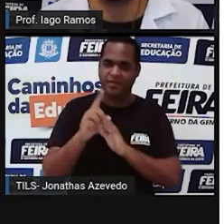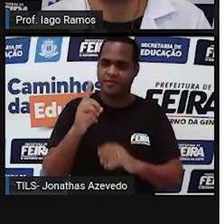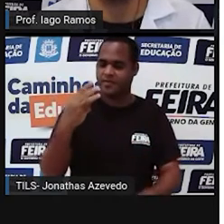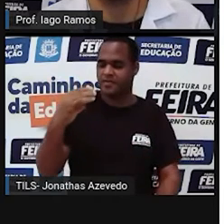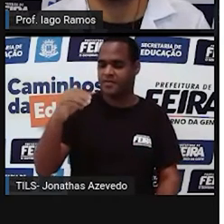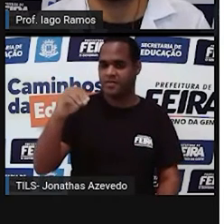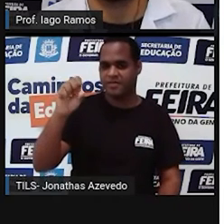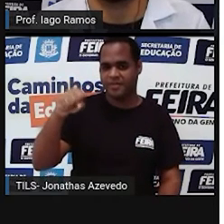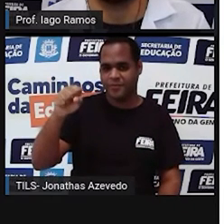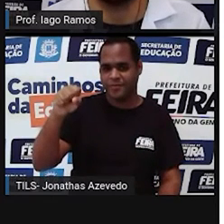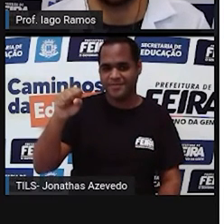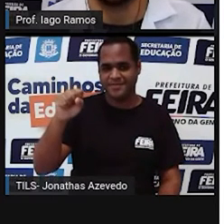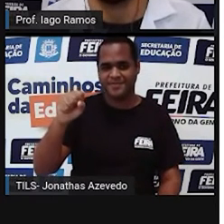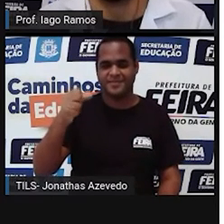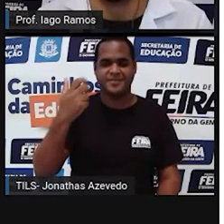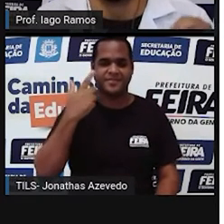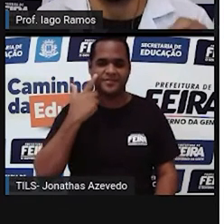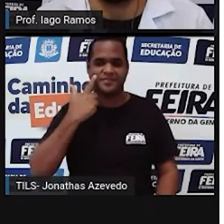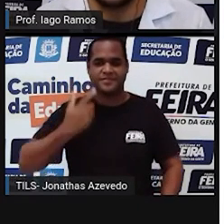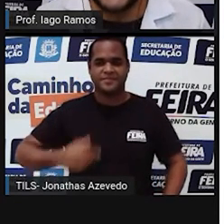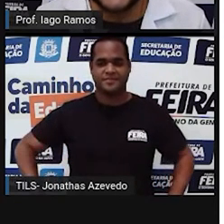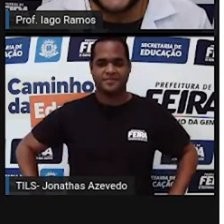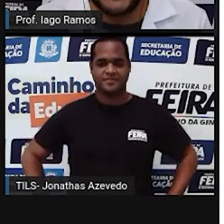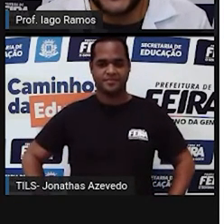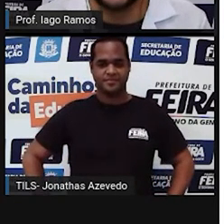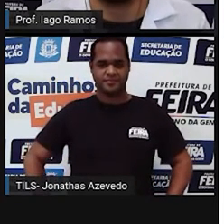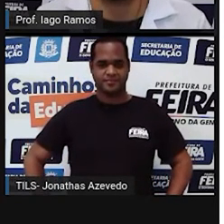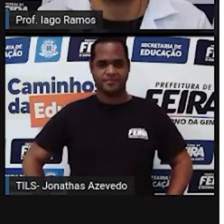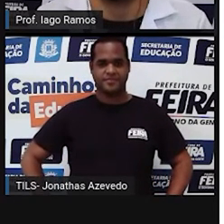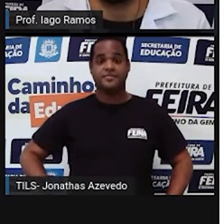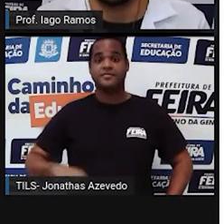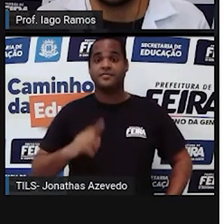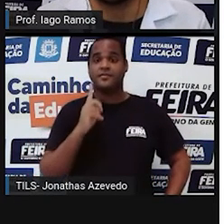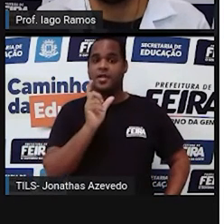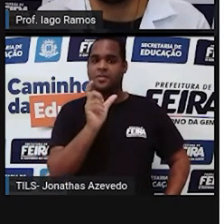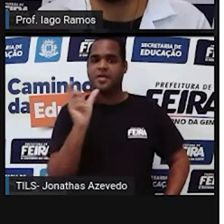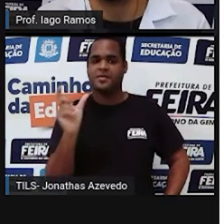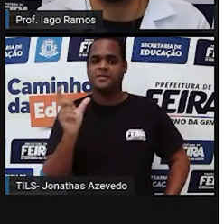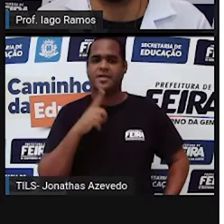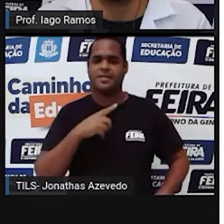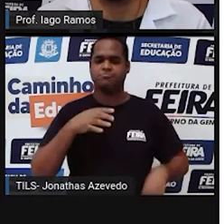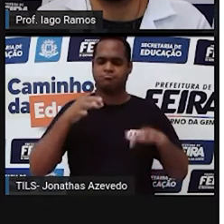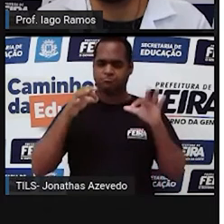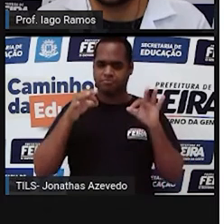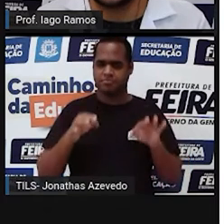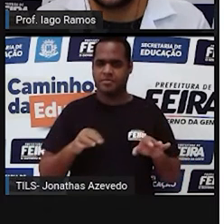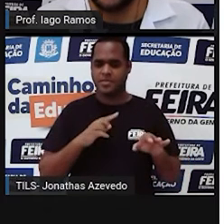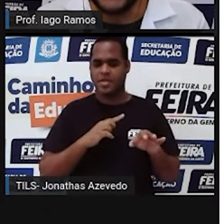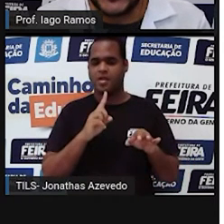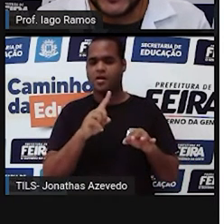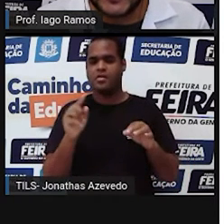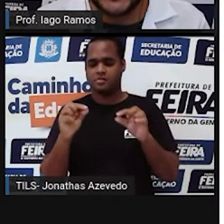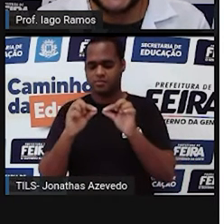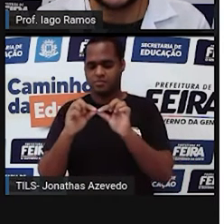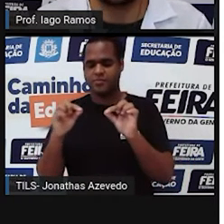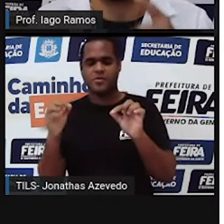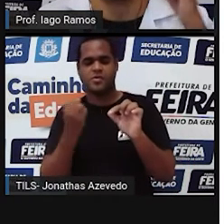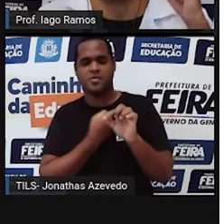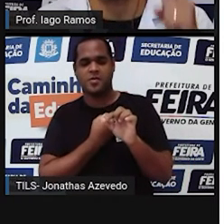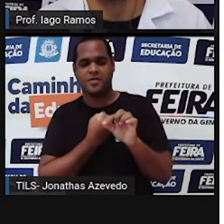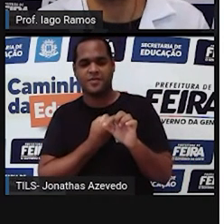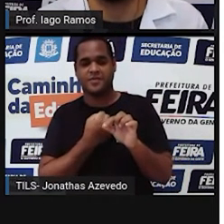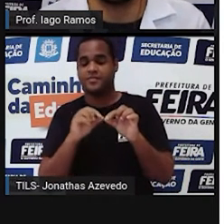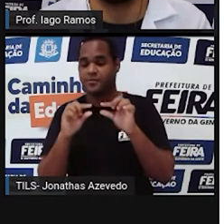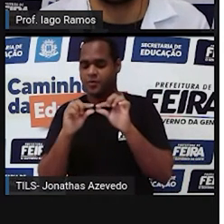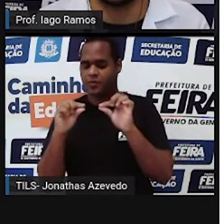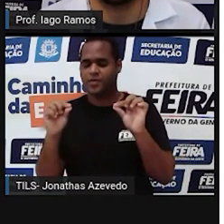30 segundos. Olha só. Quais as palavras corretas que preenchem as lacunas? Tá